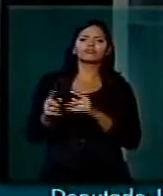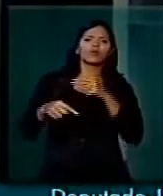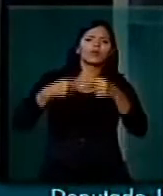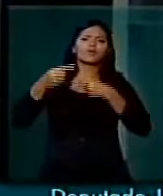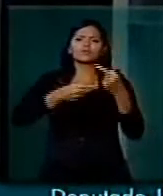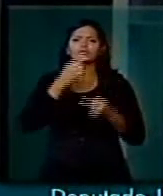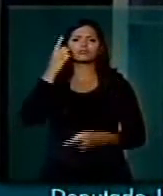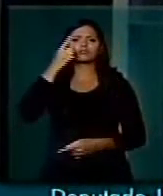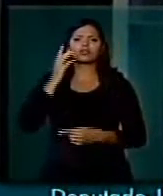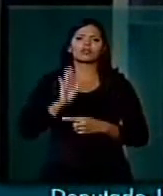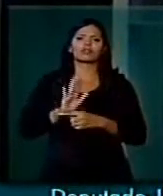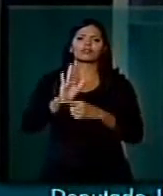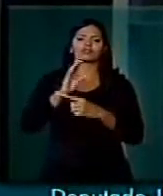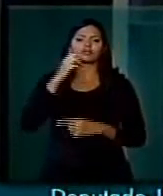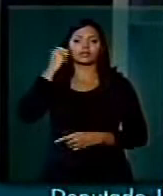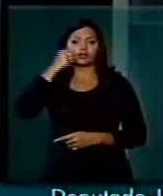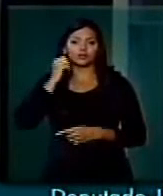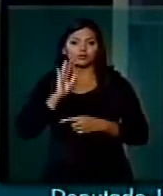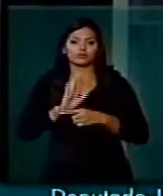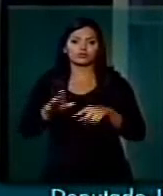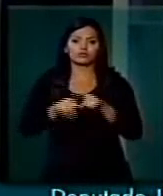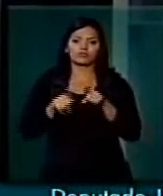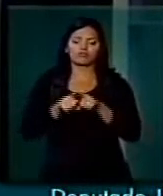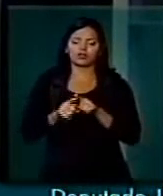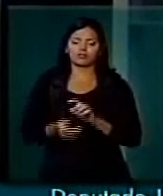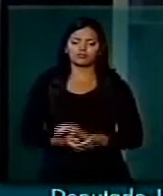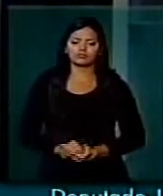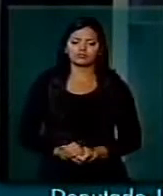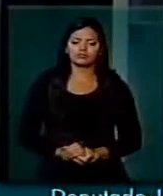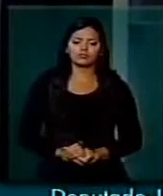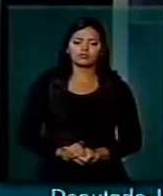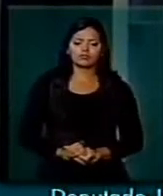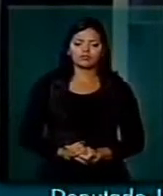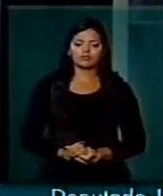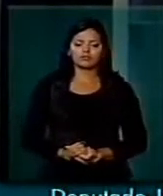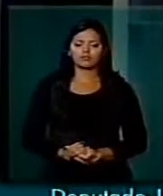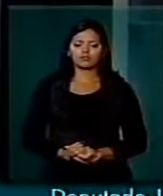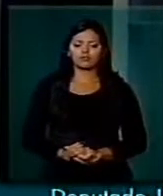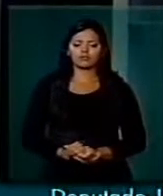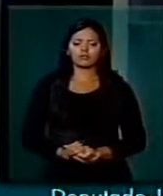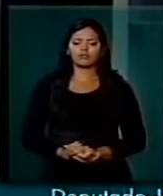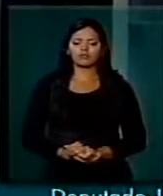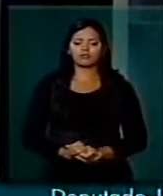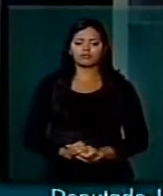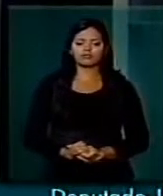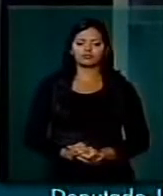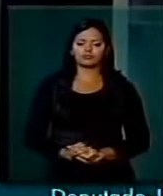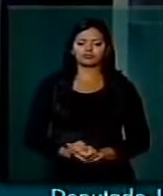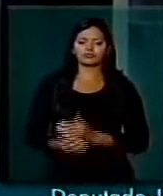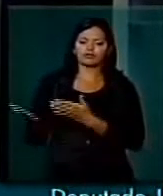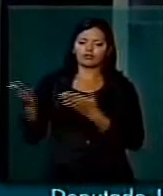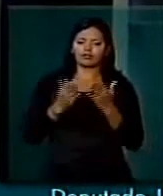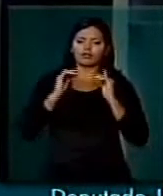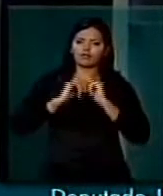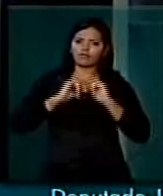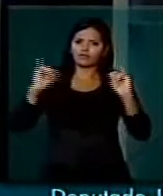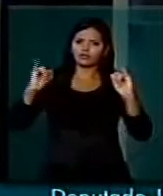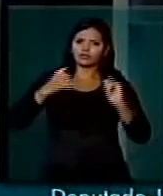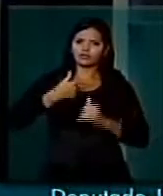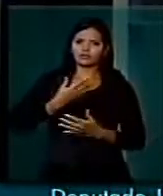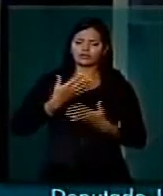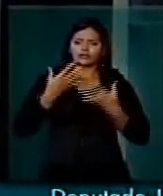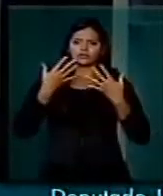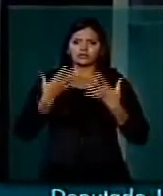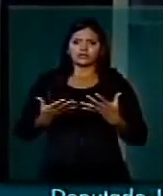informações. O colega que me antecedeu, em função da sua estada naquele país, traz também informações